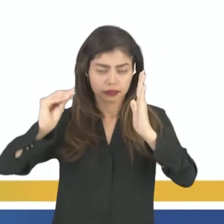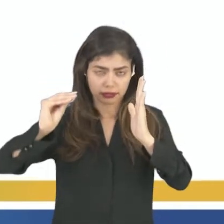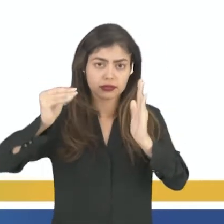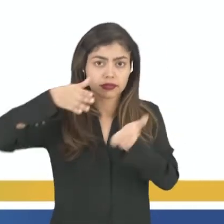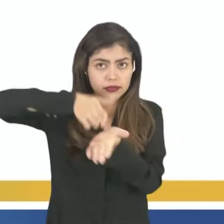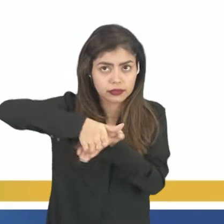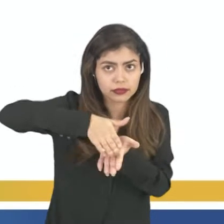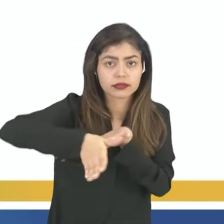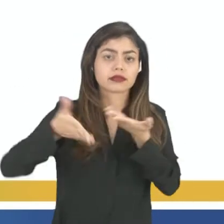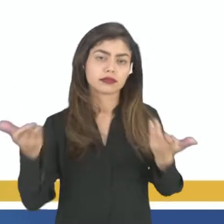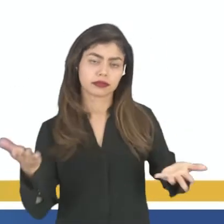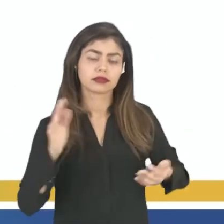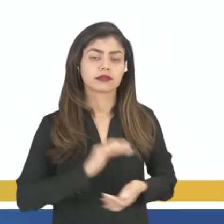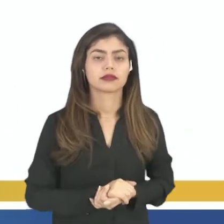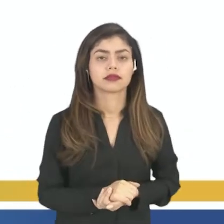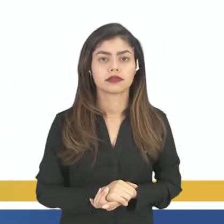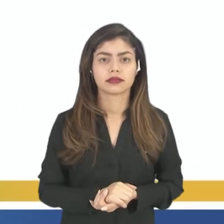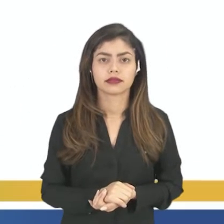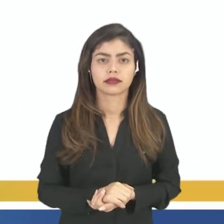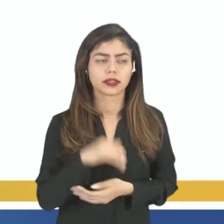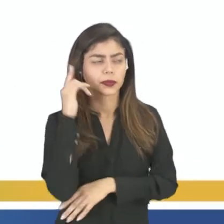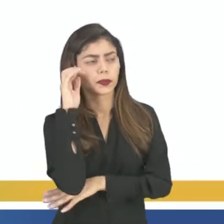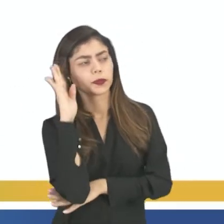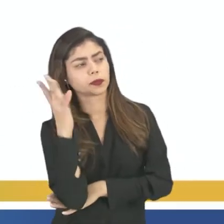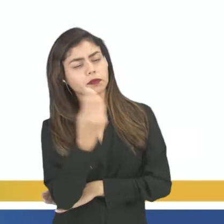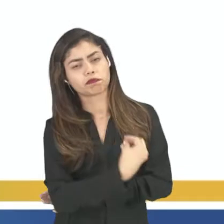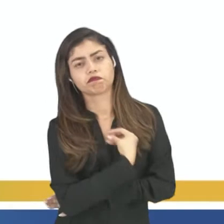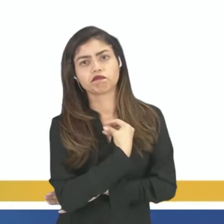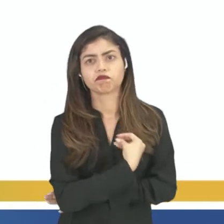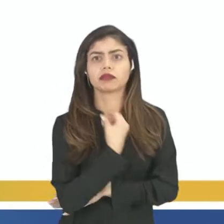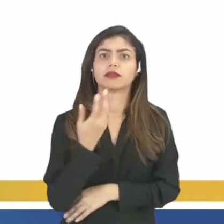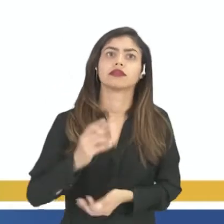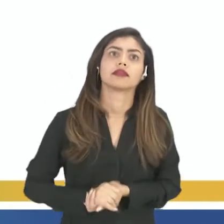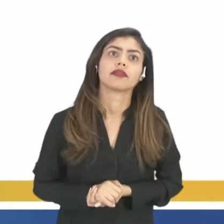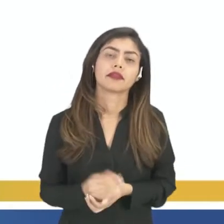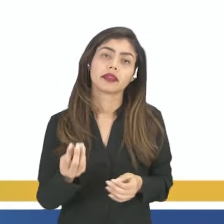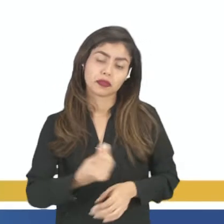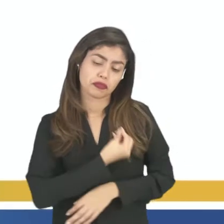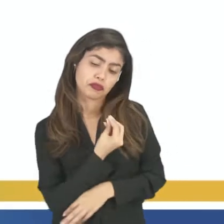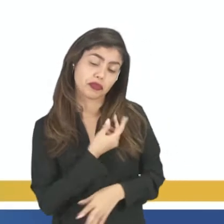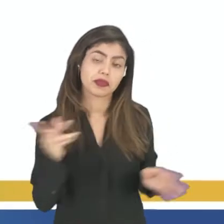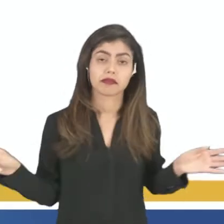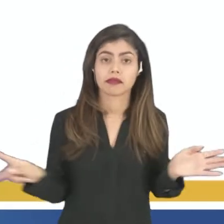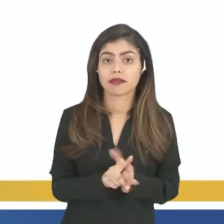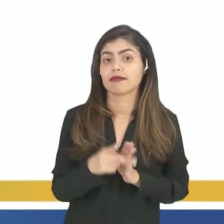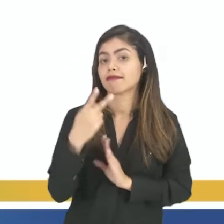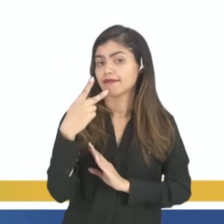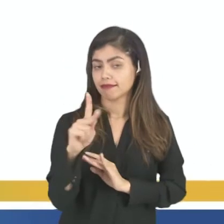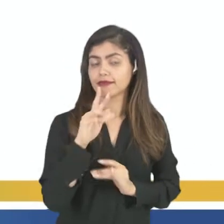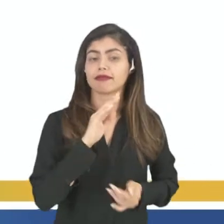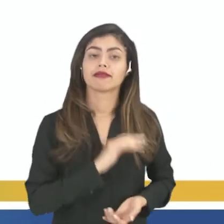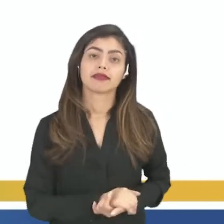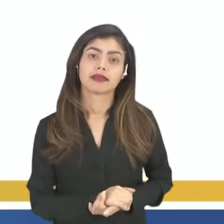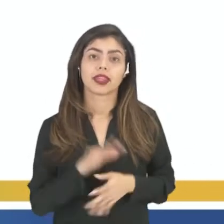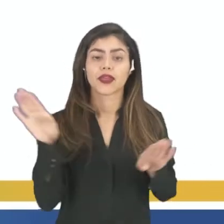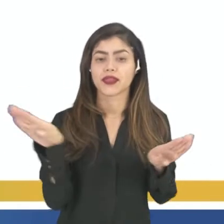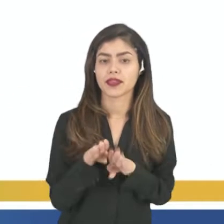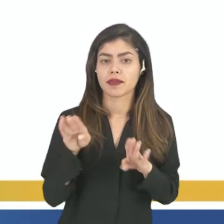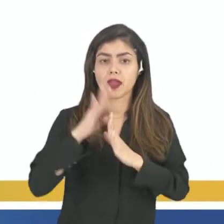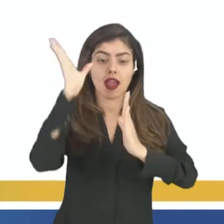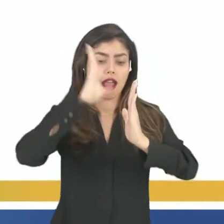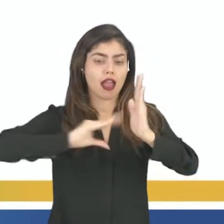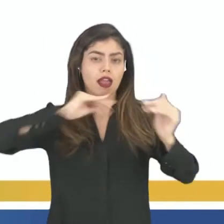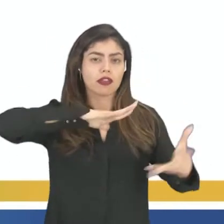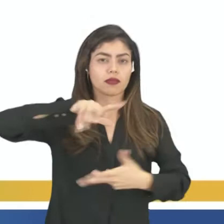uma cópia, uma reflexão da vida. E a vida, por sua vez, era também um reflexo do mundo